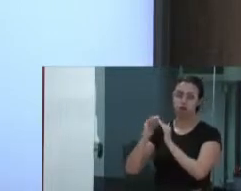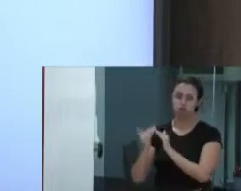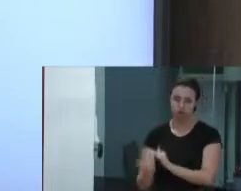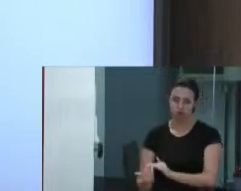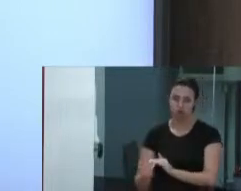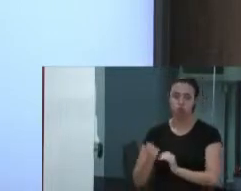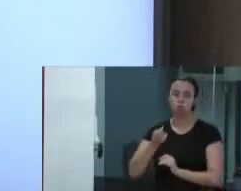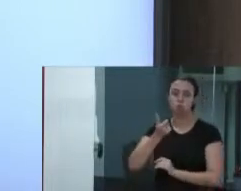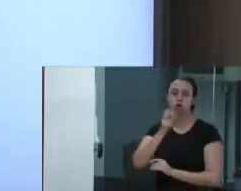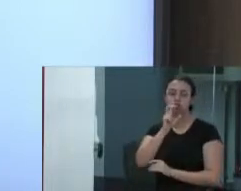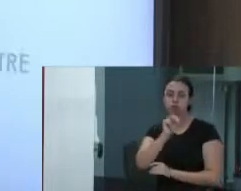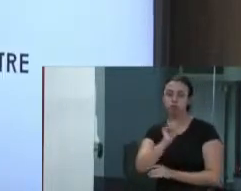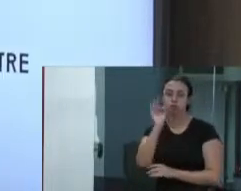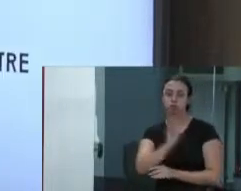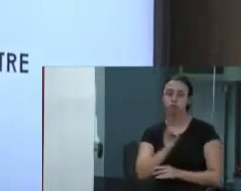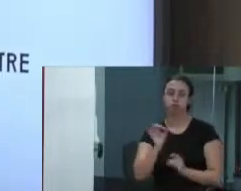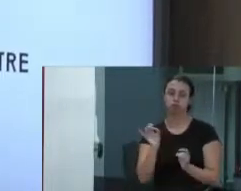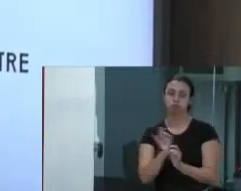50% concluído.